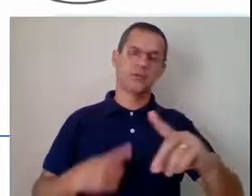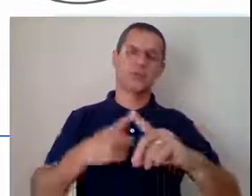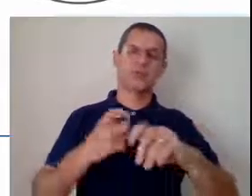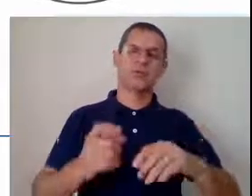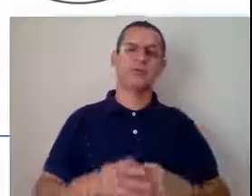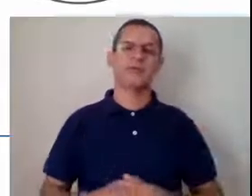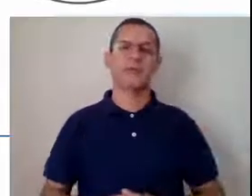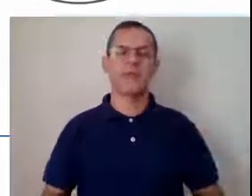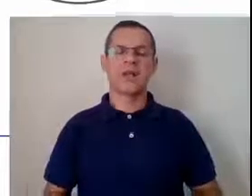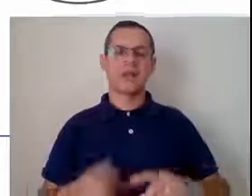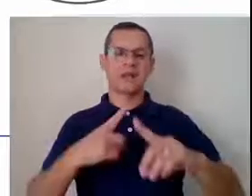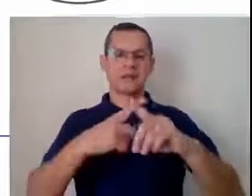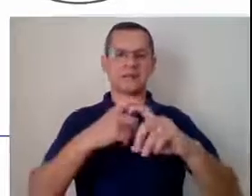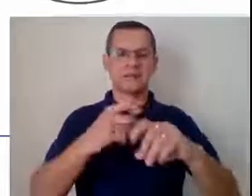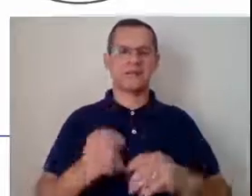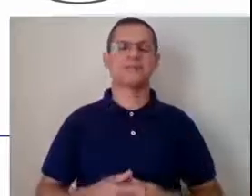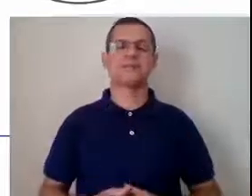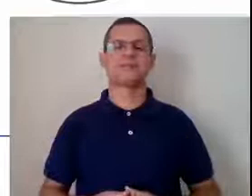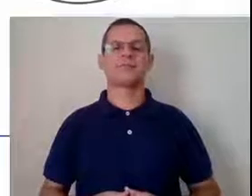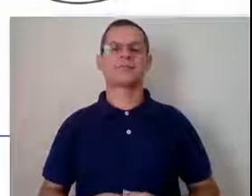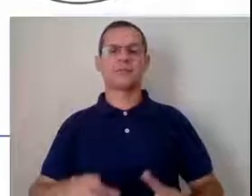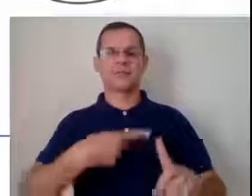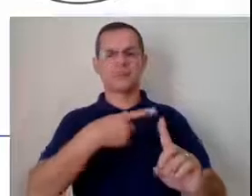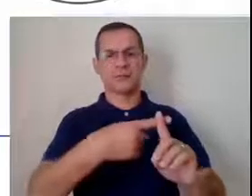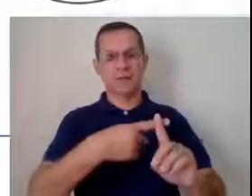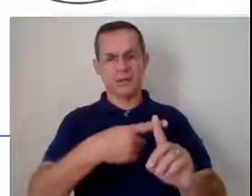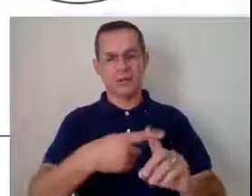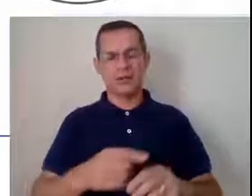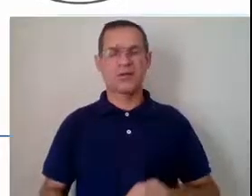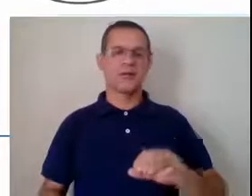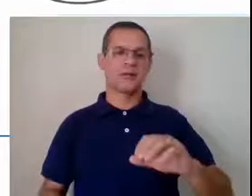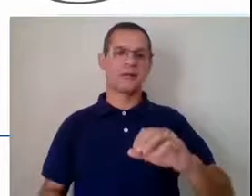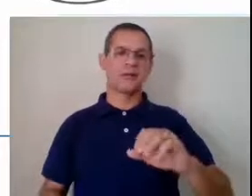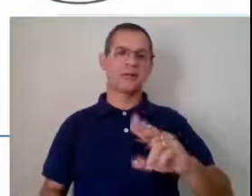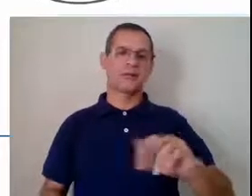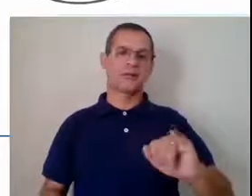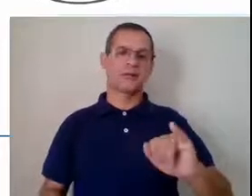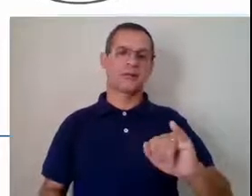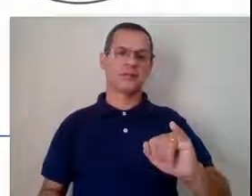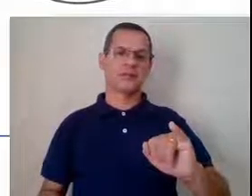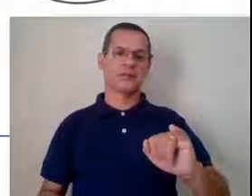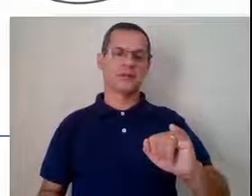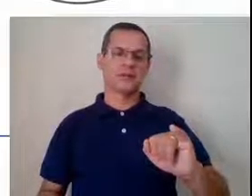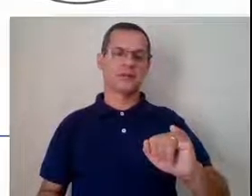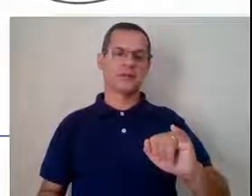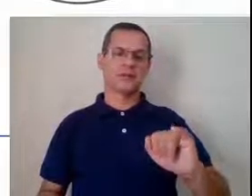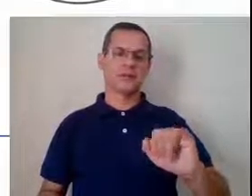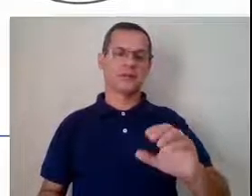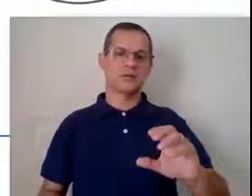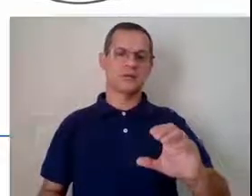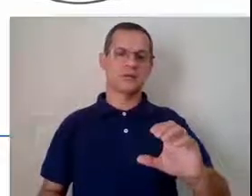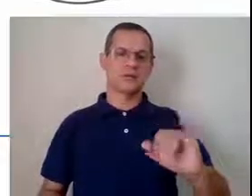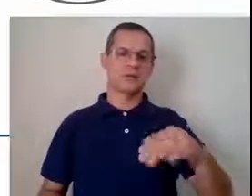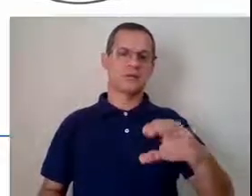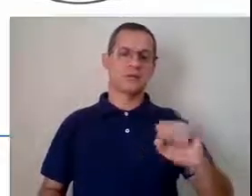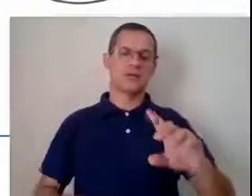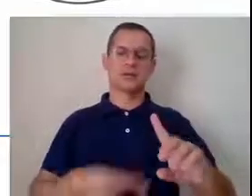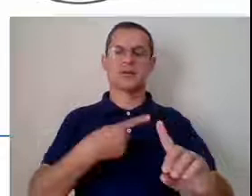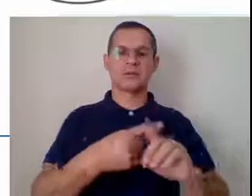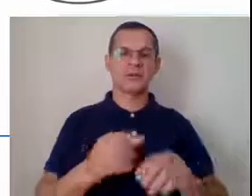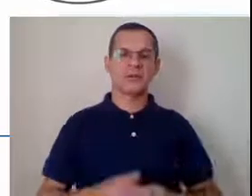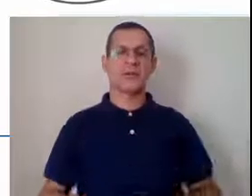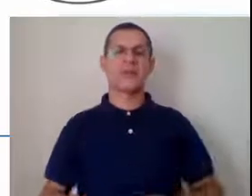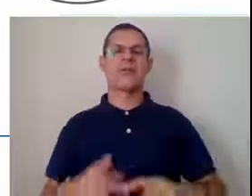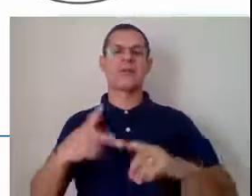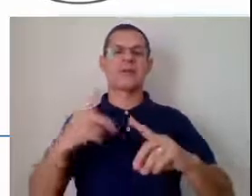asterisco. Asterisco mais são os racionais positivos, asterisco menos racionais